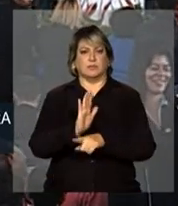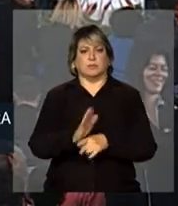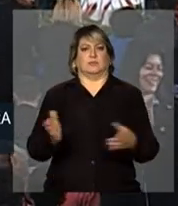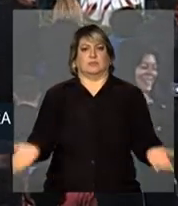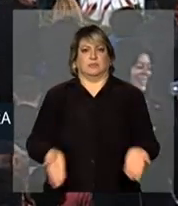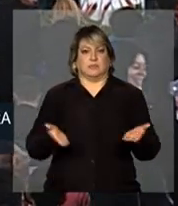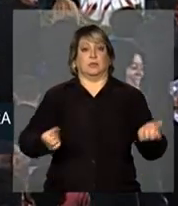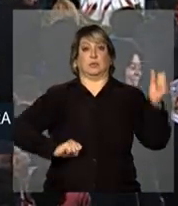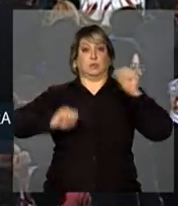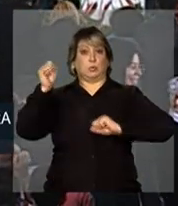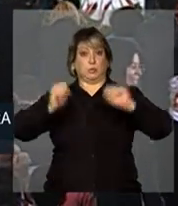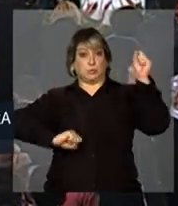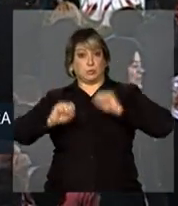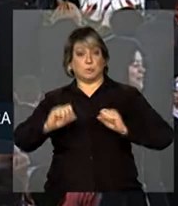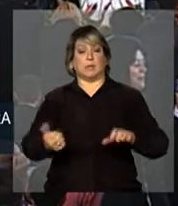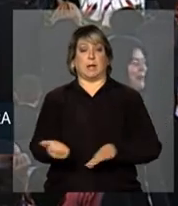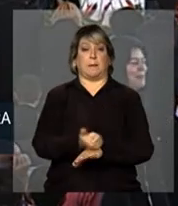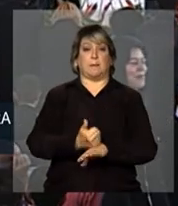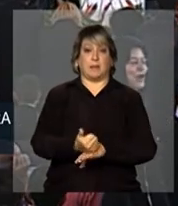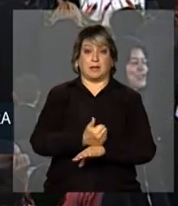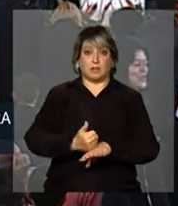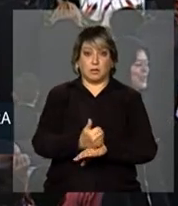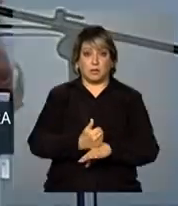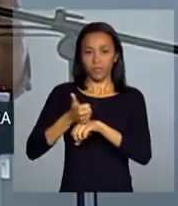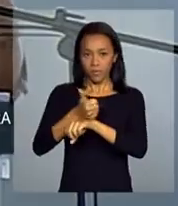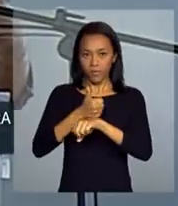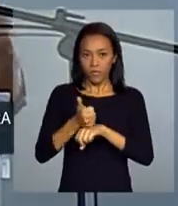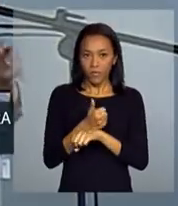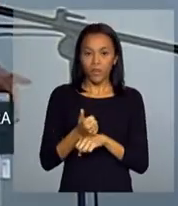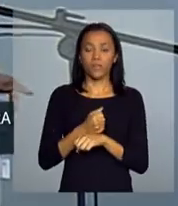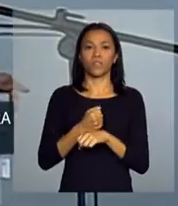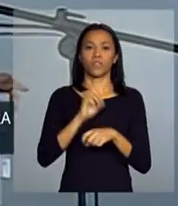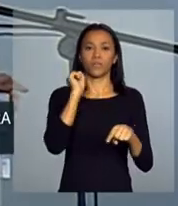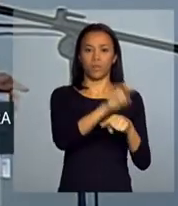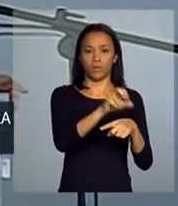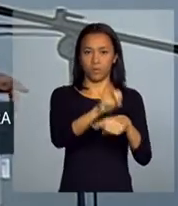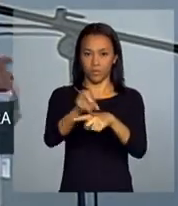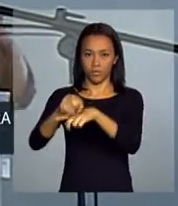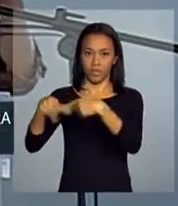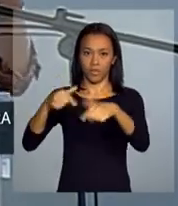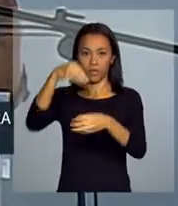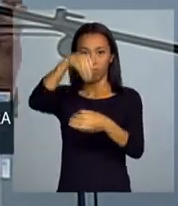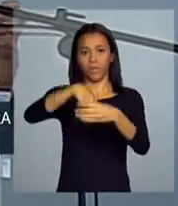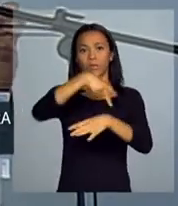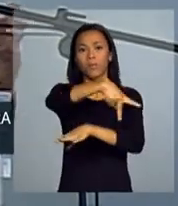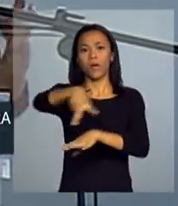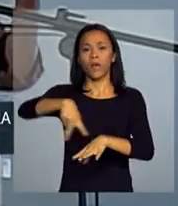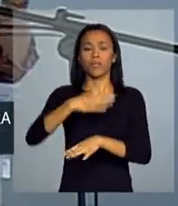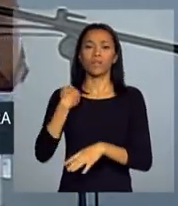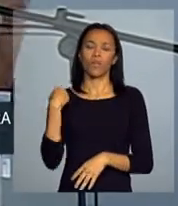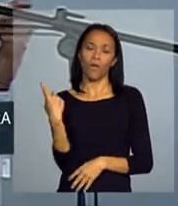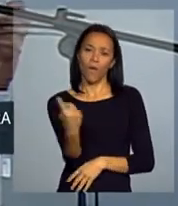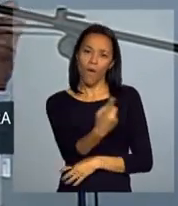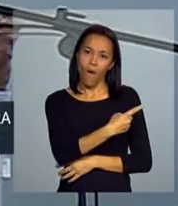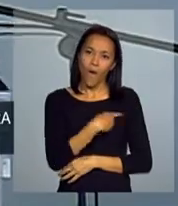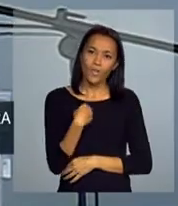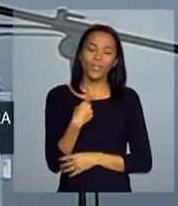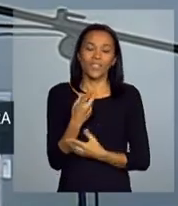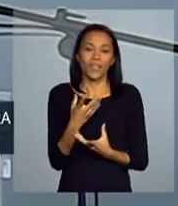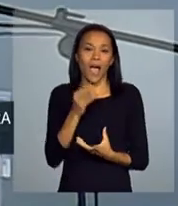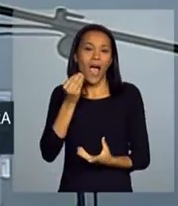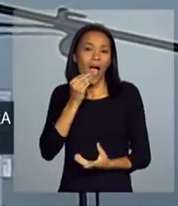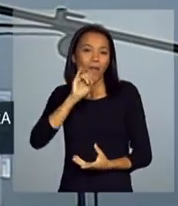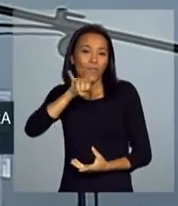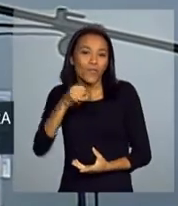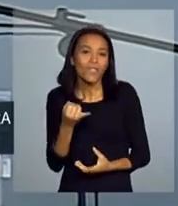a indústria, melhorando as condições de emprego do país. Nós juntamos o útil e